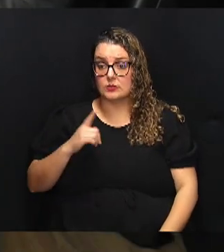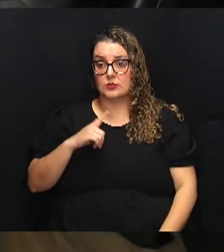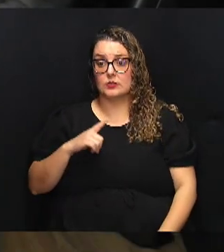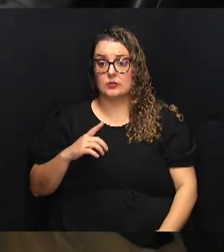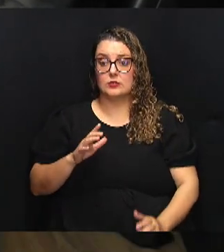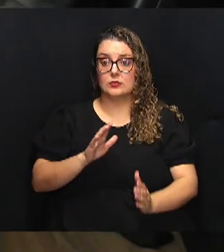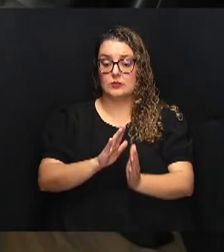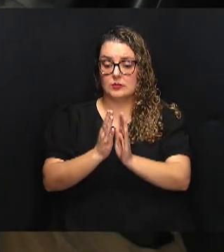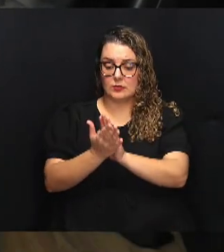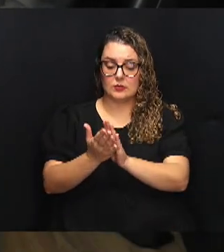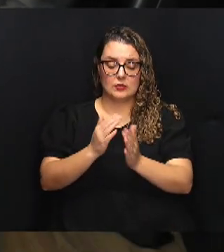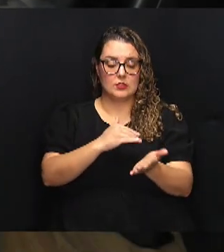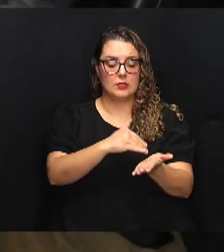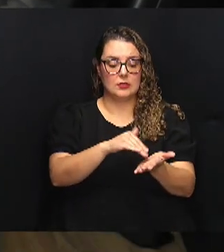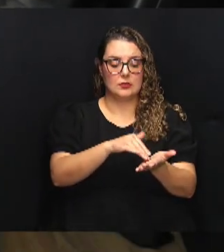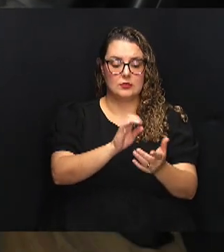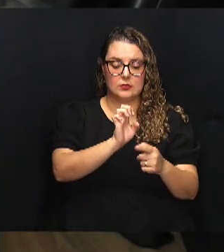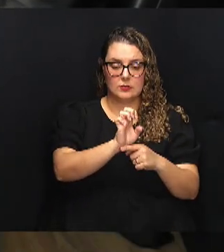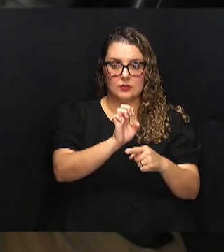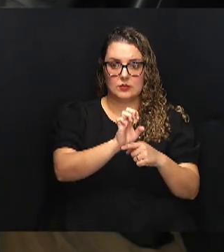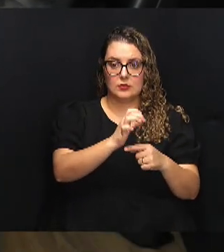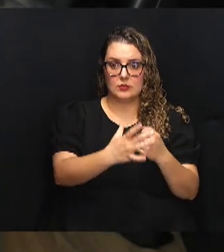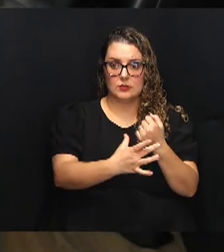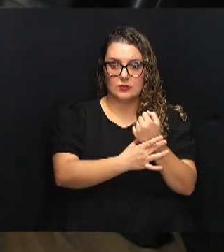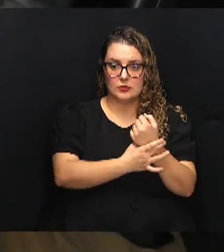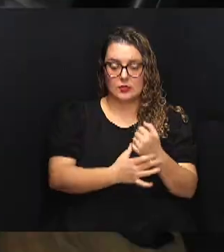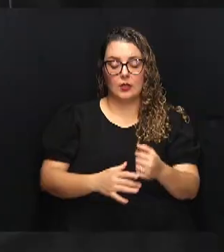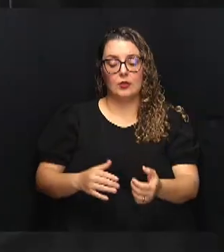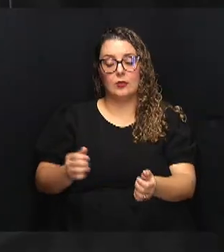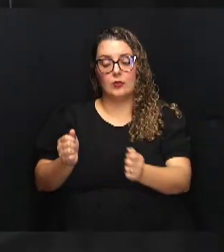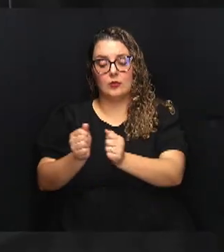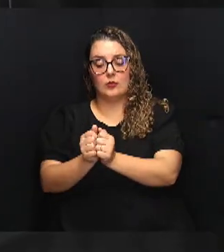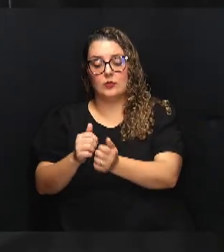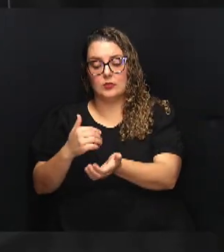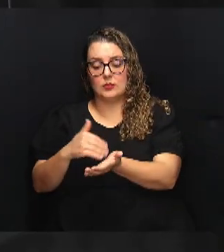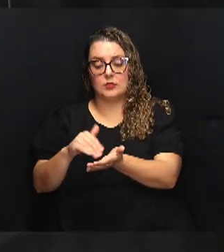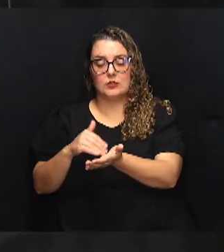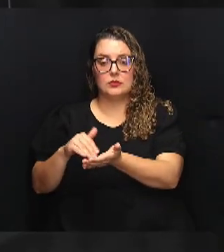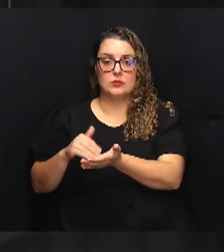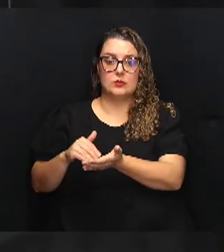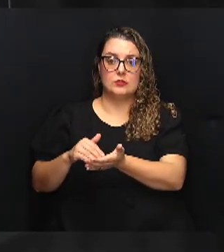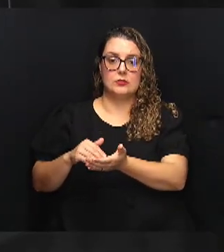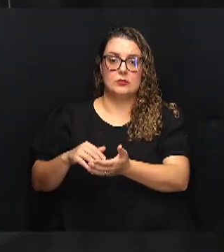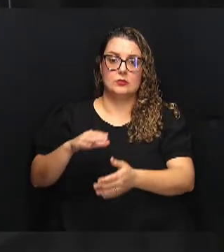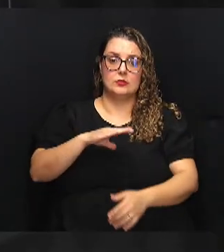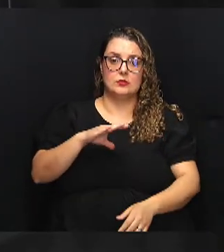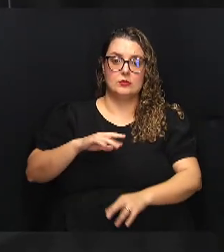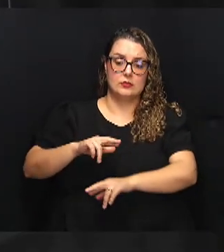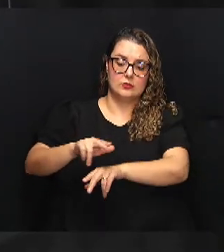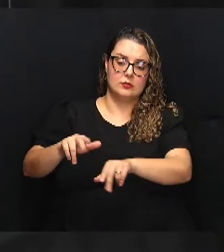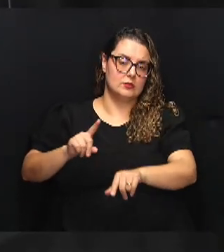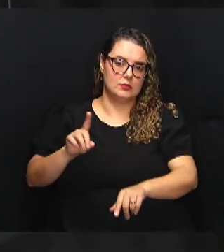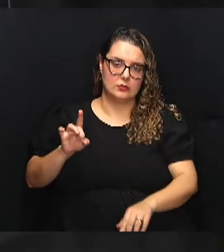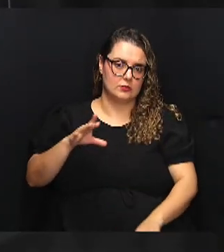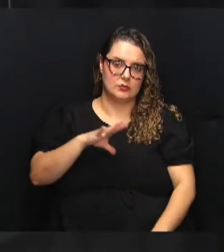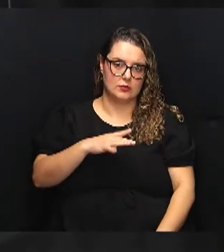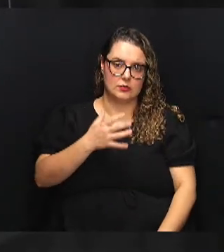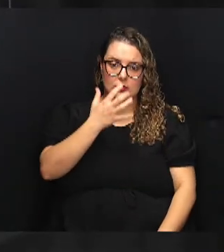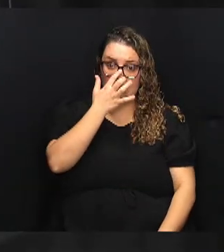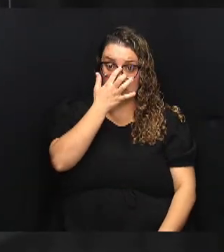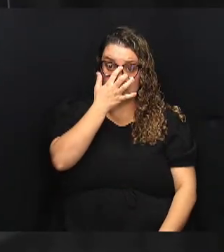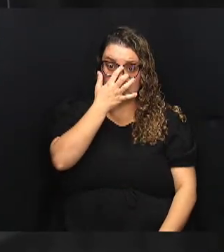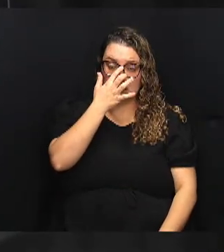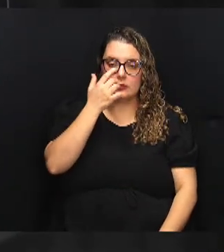intercâmbio entre a Secretaria do Estado, né, a Secretaria de Segurança do Estado, com as secretarias dos municípios, né, não só de Campinas.